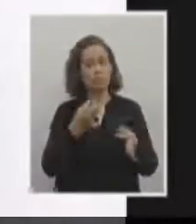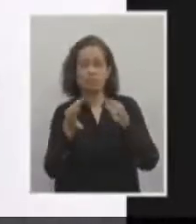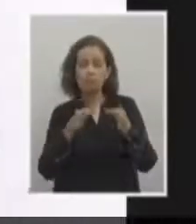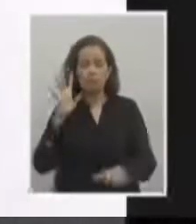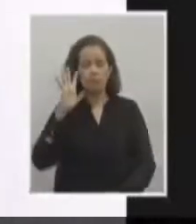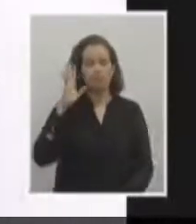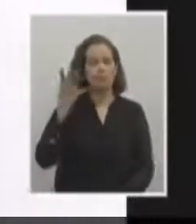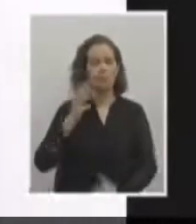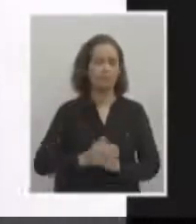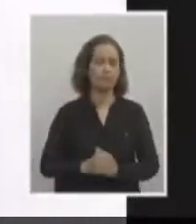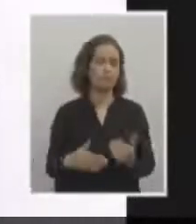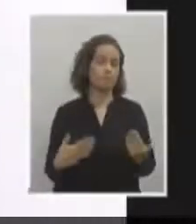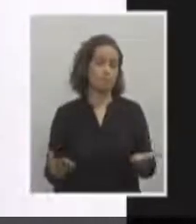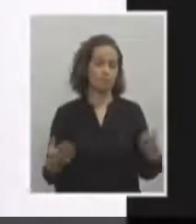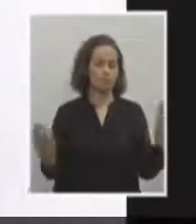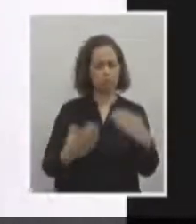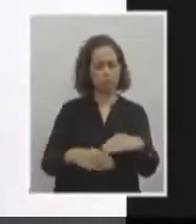um concurso,